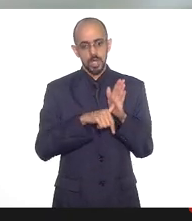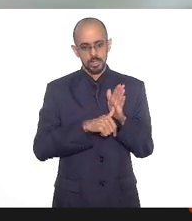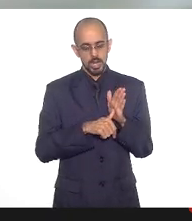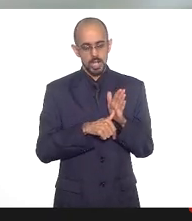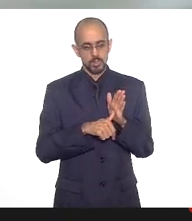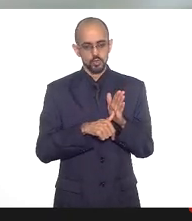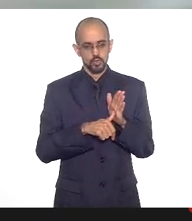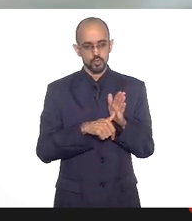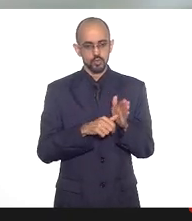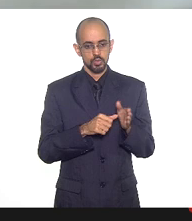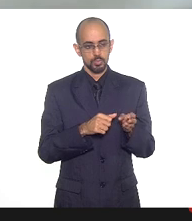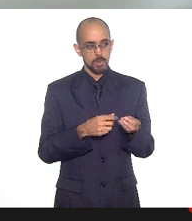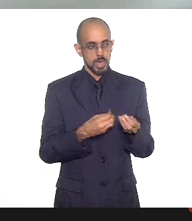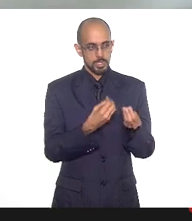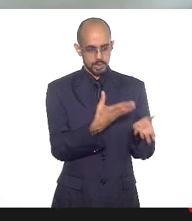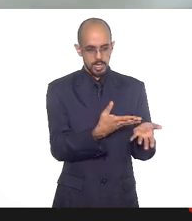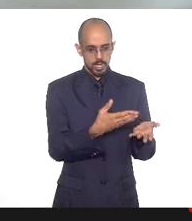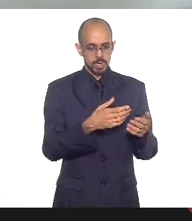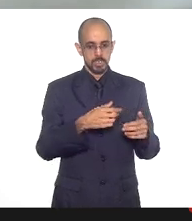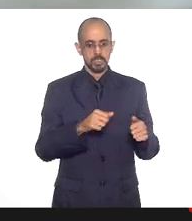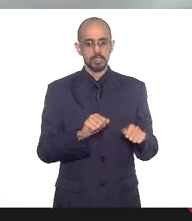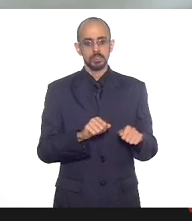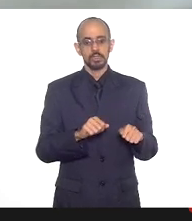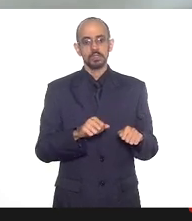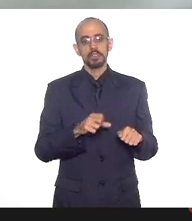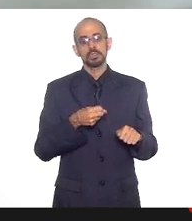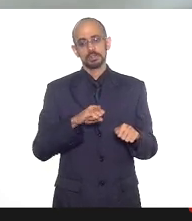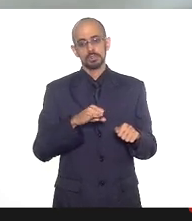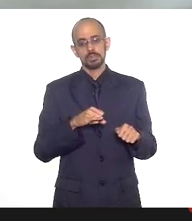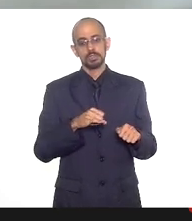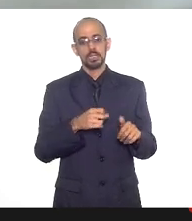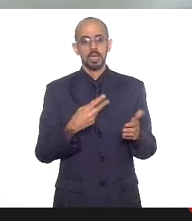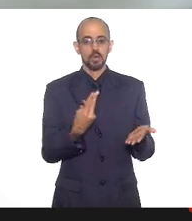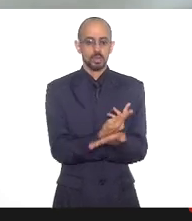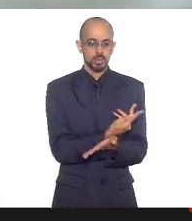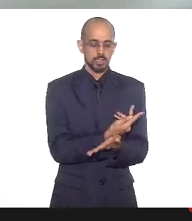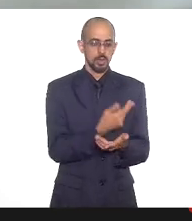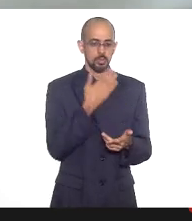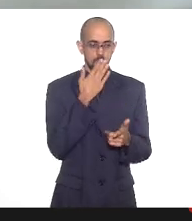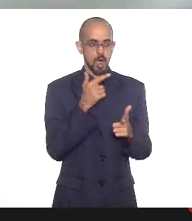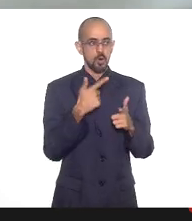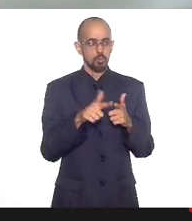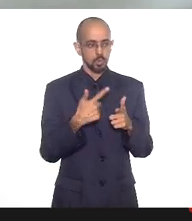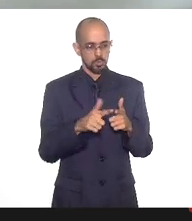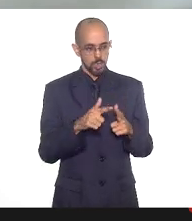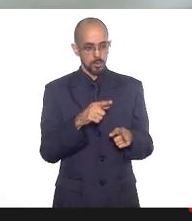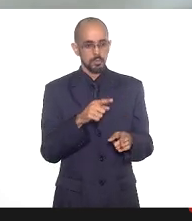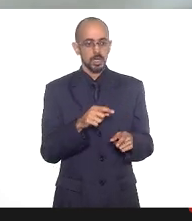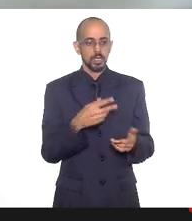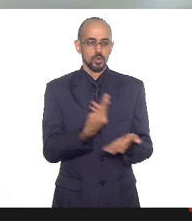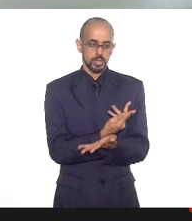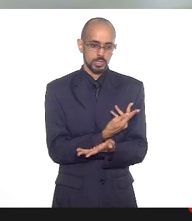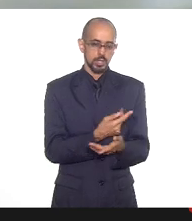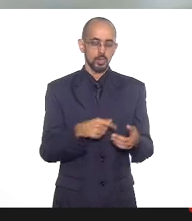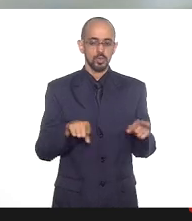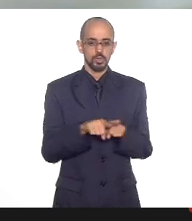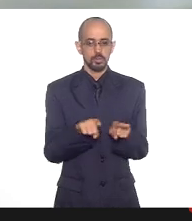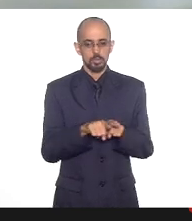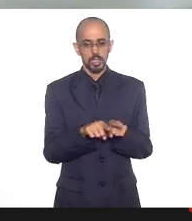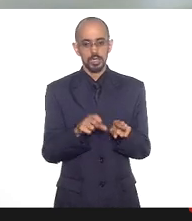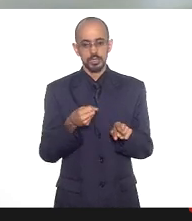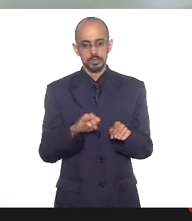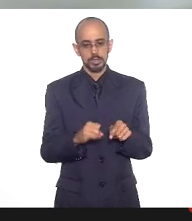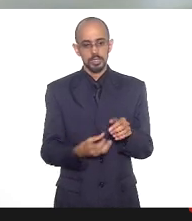de entrega, e se houve atraso, qual foi o problema detectado, se isso